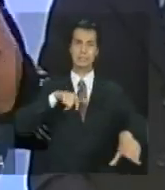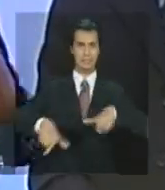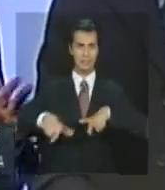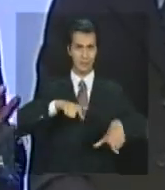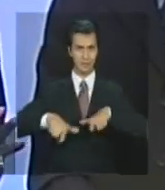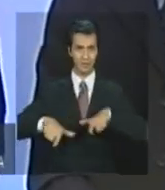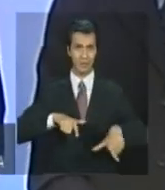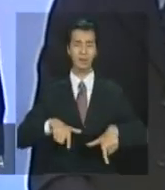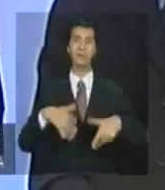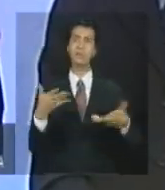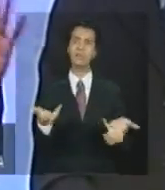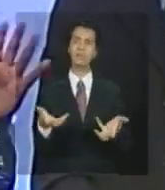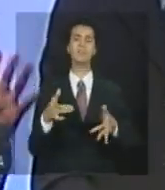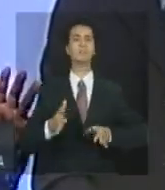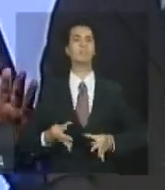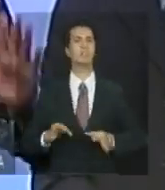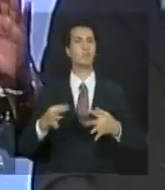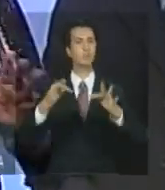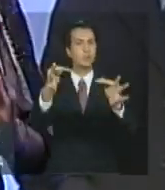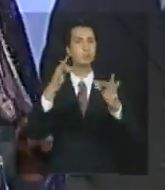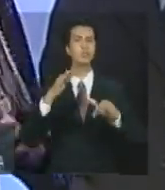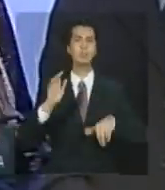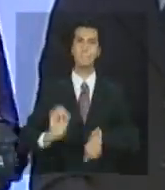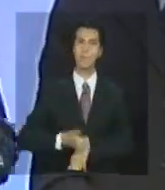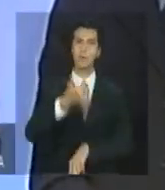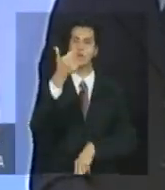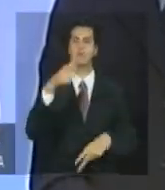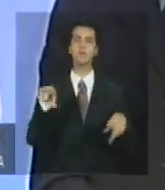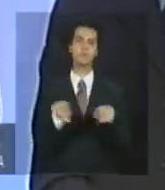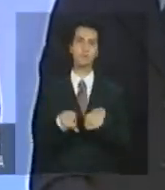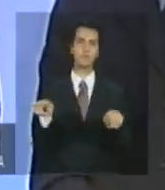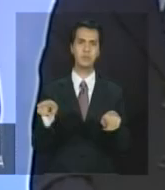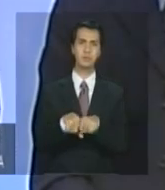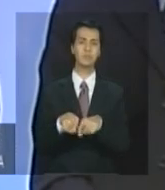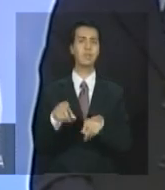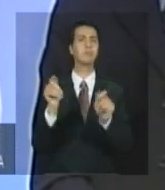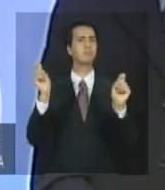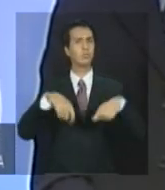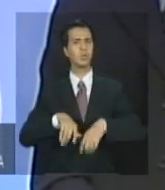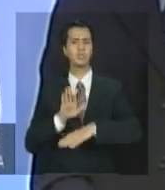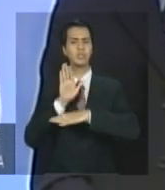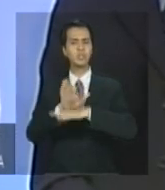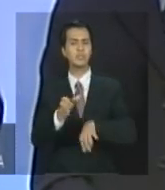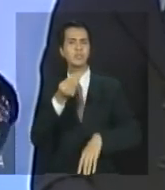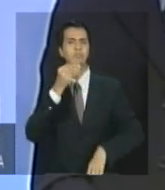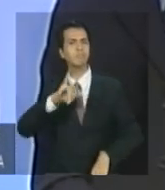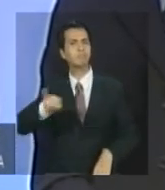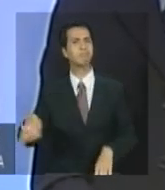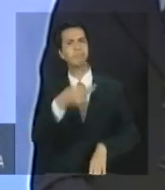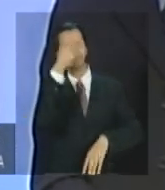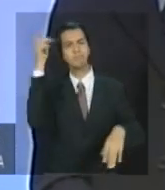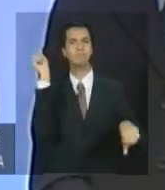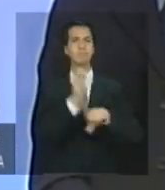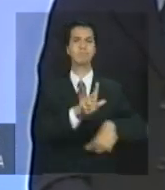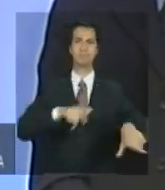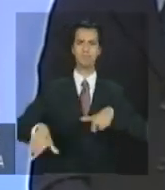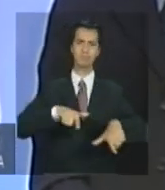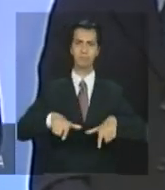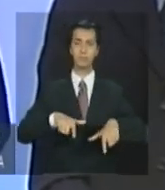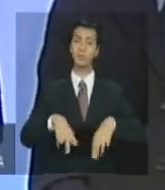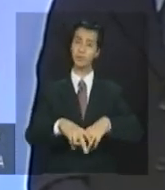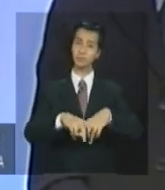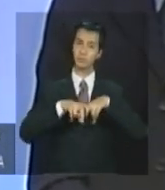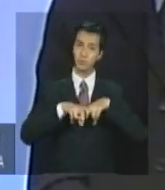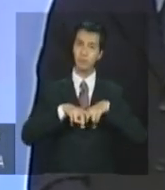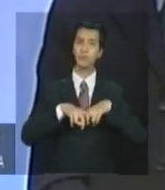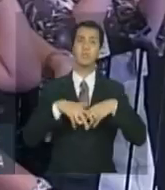se gere tecnologia e, sobretudo, que se dê oportunidade aos trabalhadores e às trabalhadoras desse país. Por